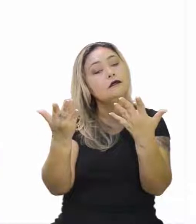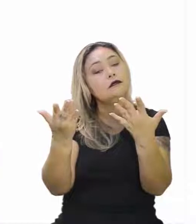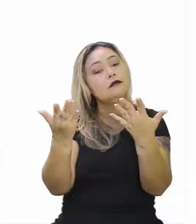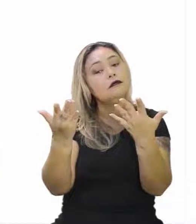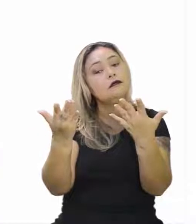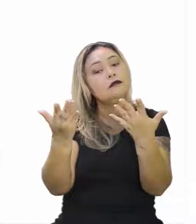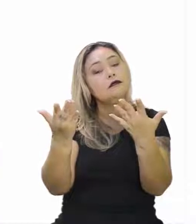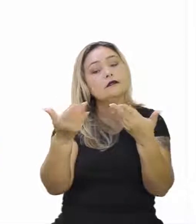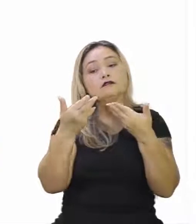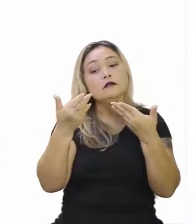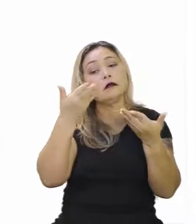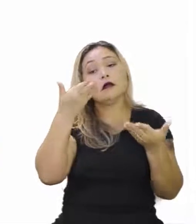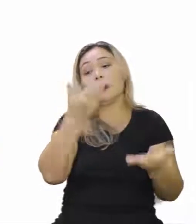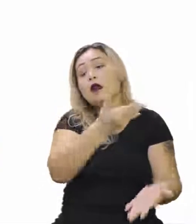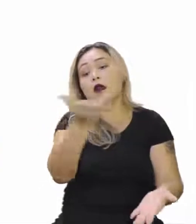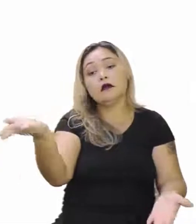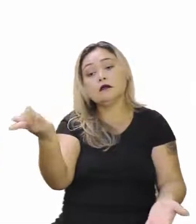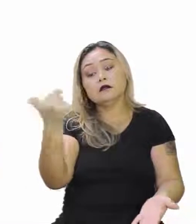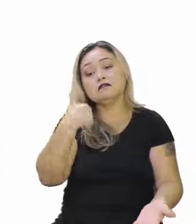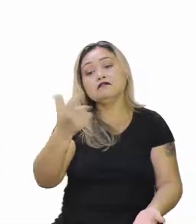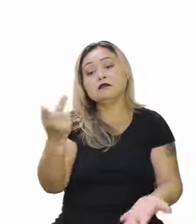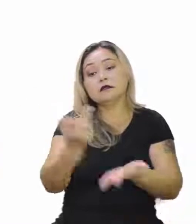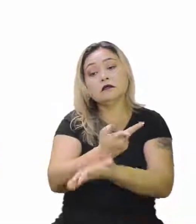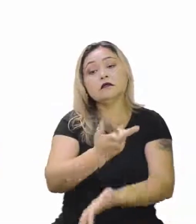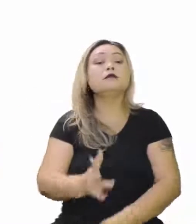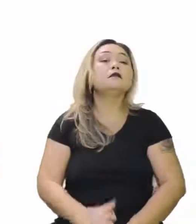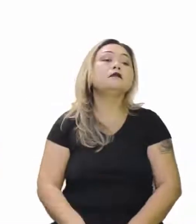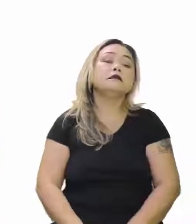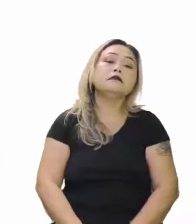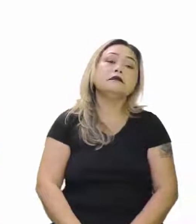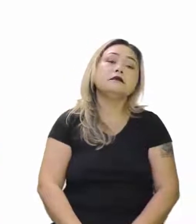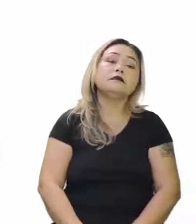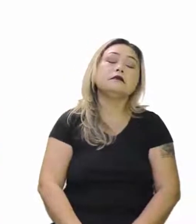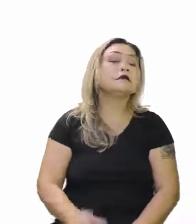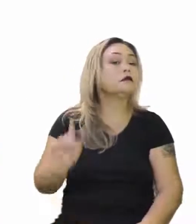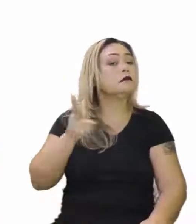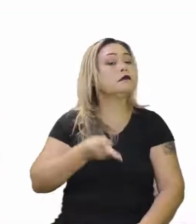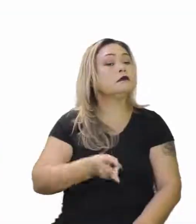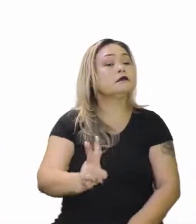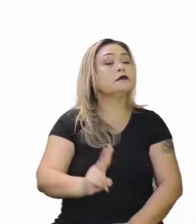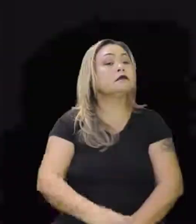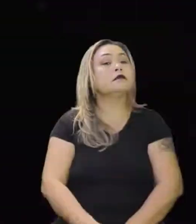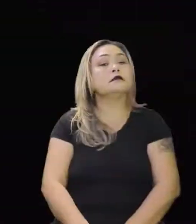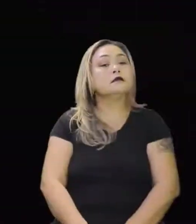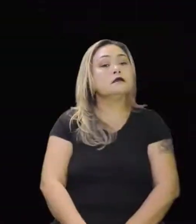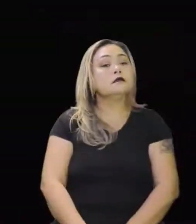escrachada essas questões aí. Beleza? Vamos lá. Continuando.